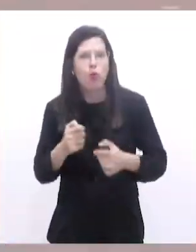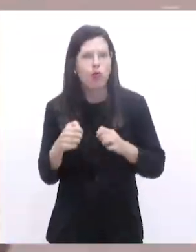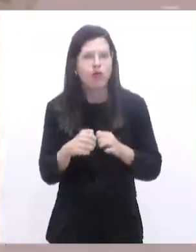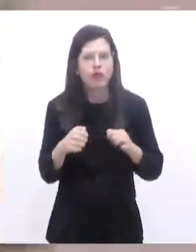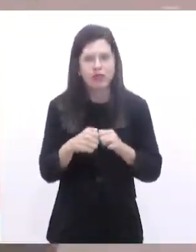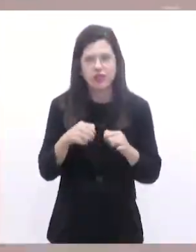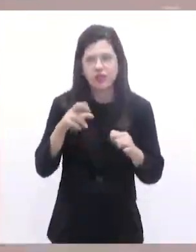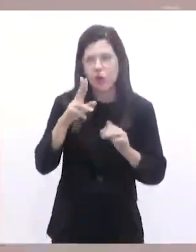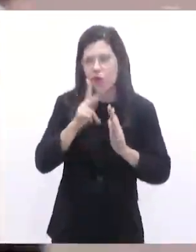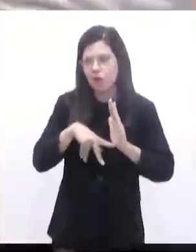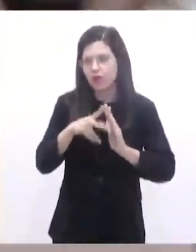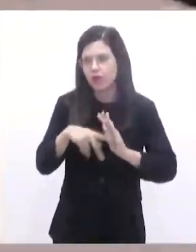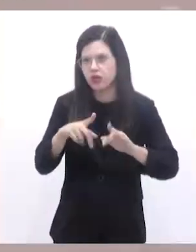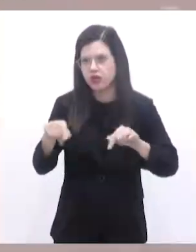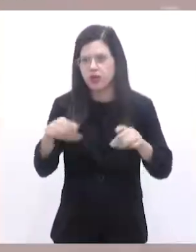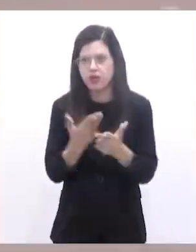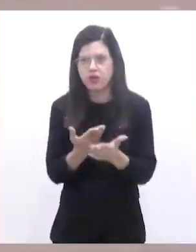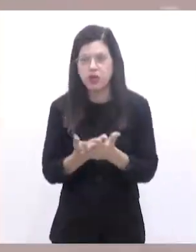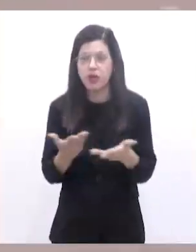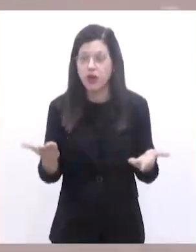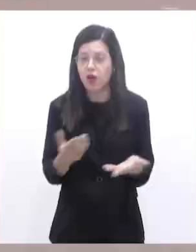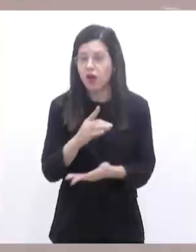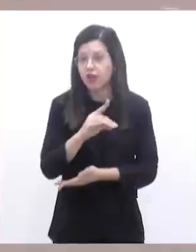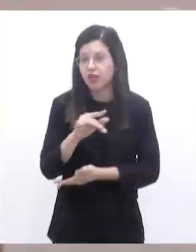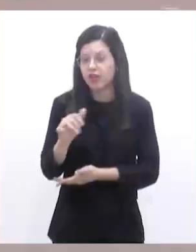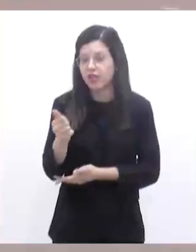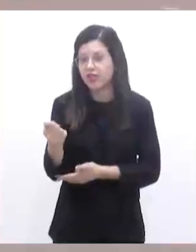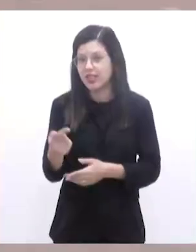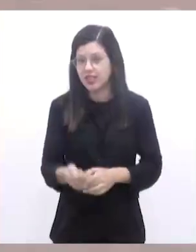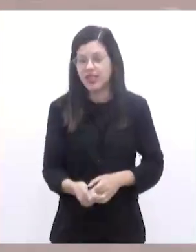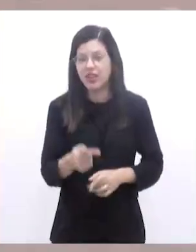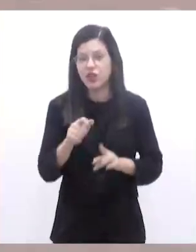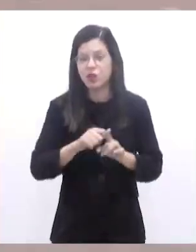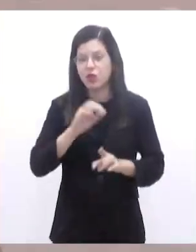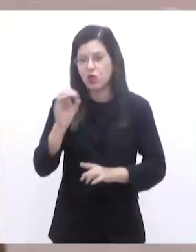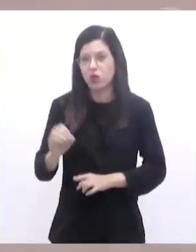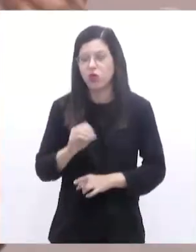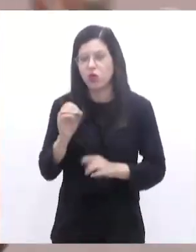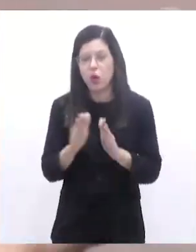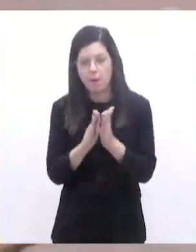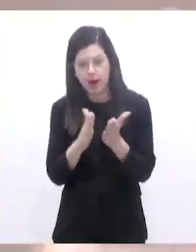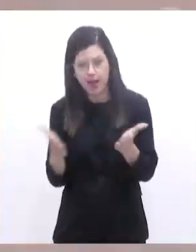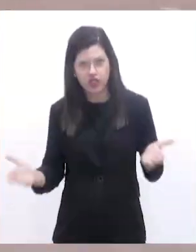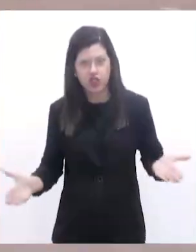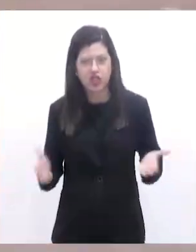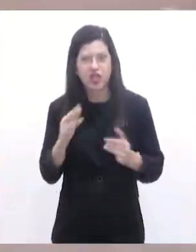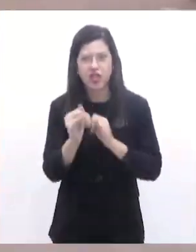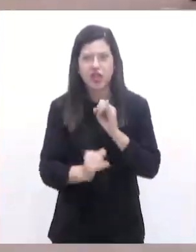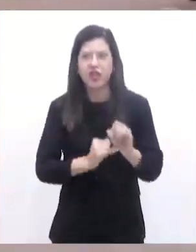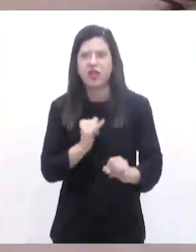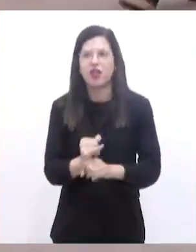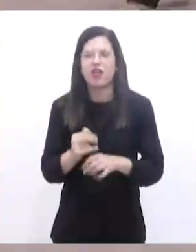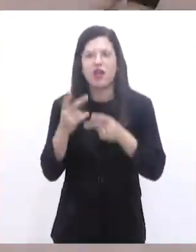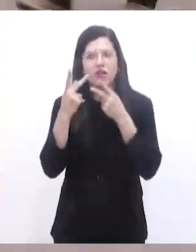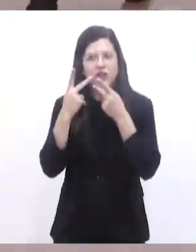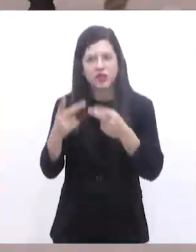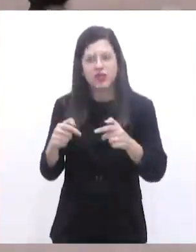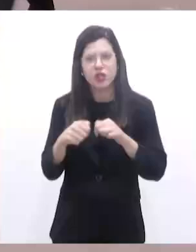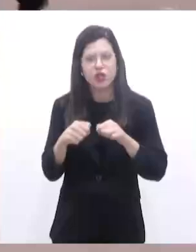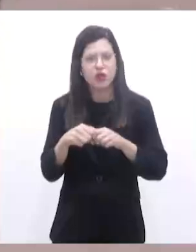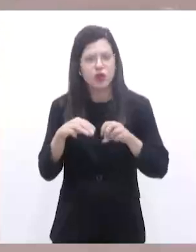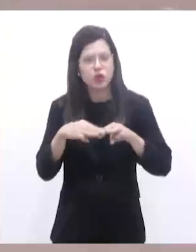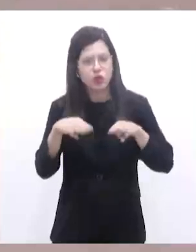aula. E a gente vai lançar agora, no dia 17 de outubro, uma cartilha digital sobre a visita que a gente fez com o rolezinho no Museu do